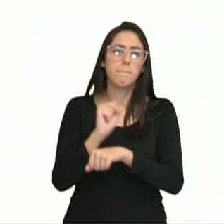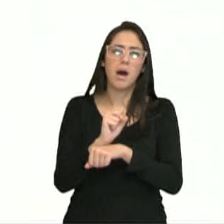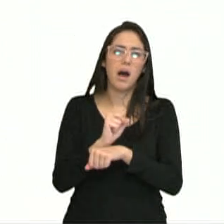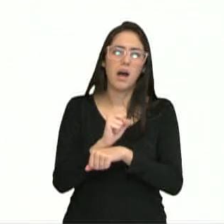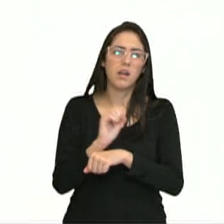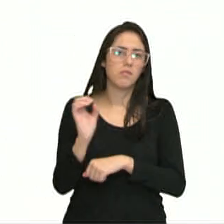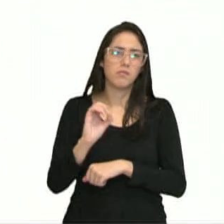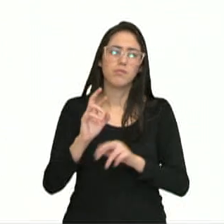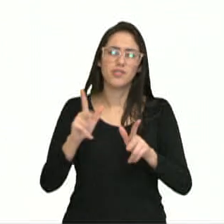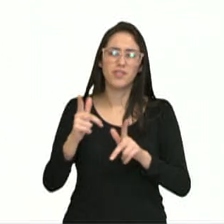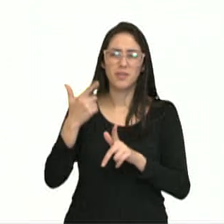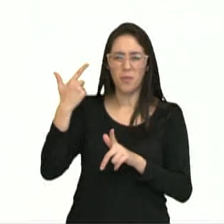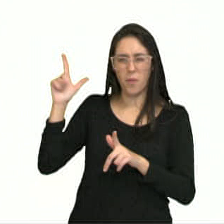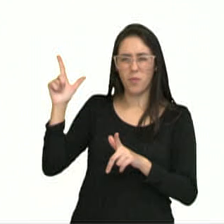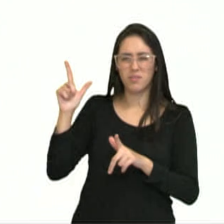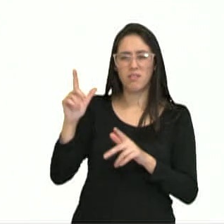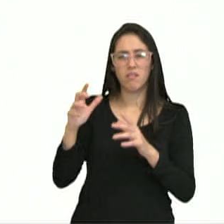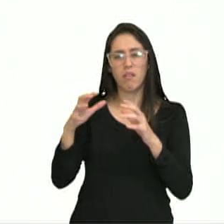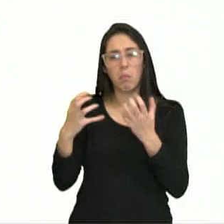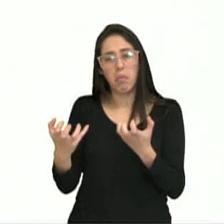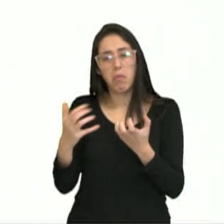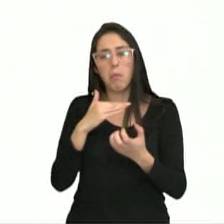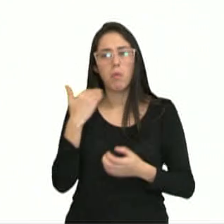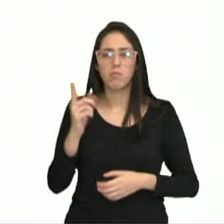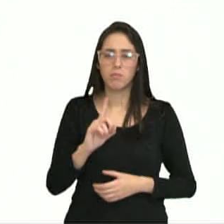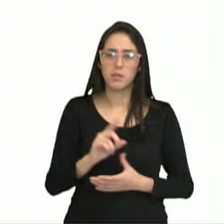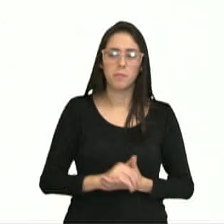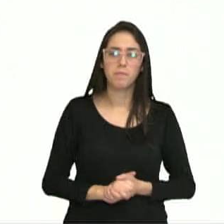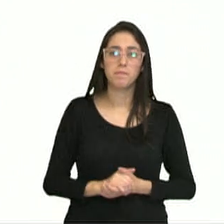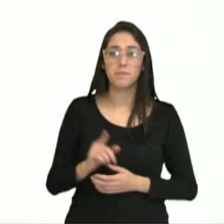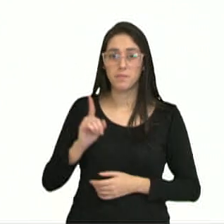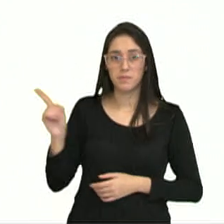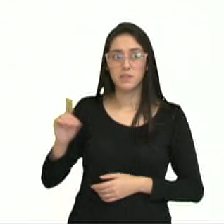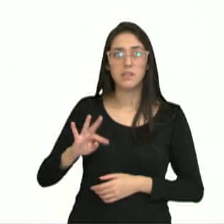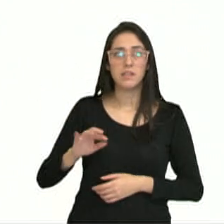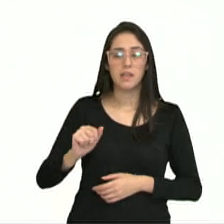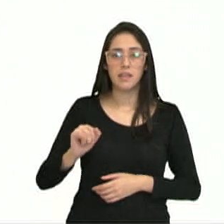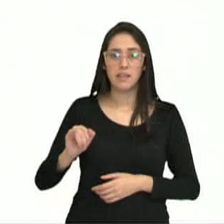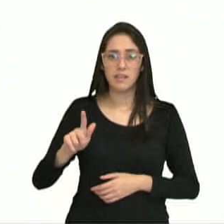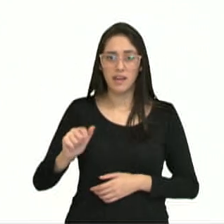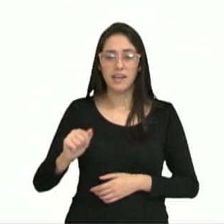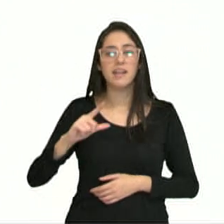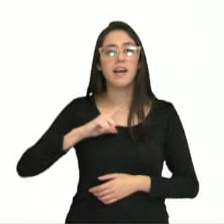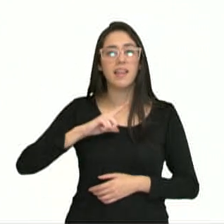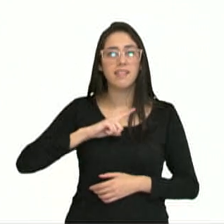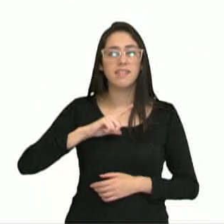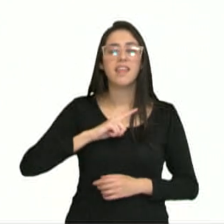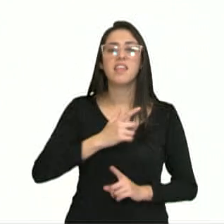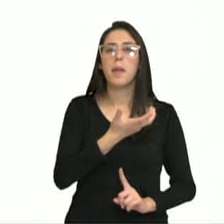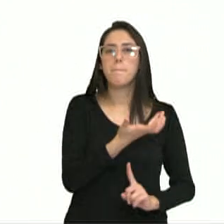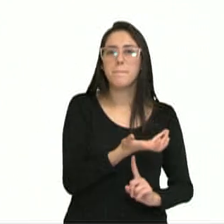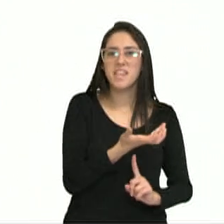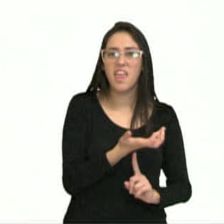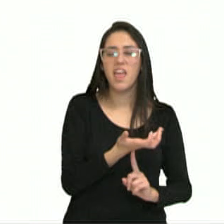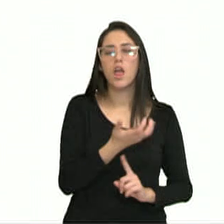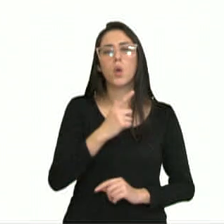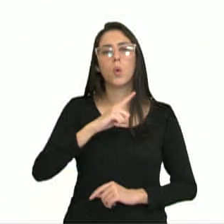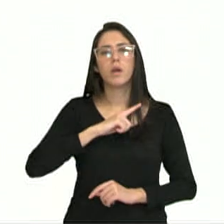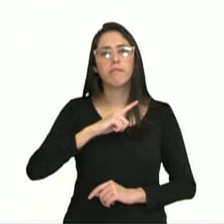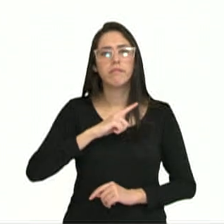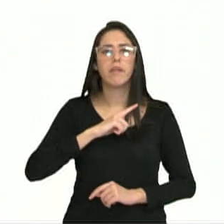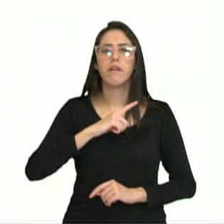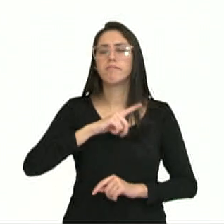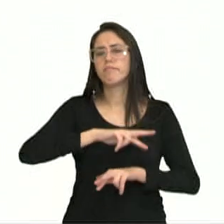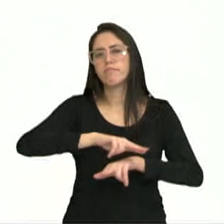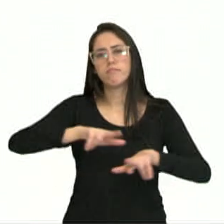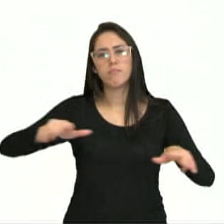lá, diferente da tundra. Na taiga, as principais coníferas encontradas são os pinheiros, abetos e laríceos,